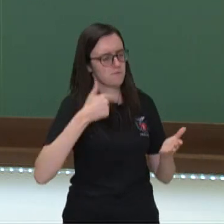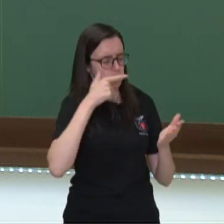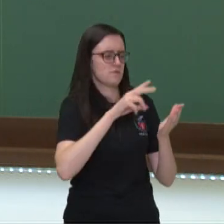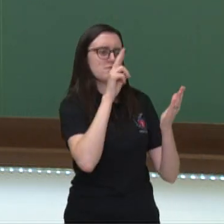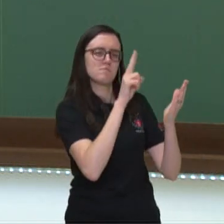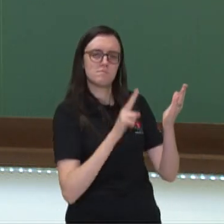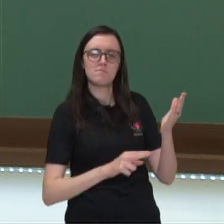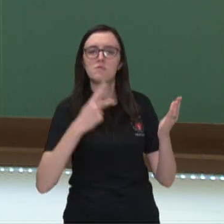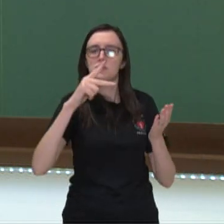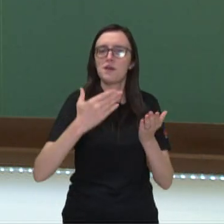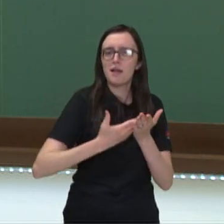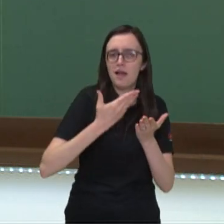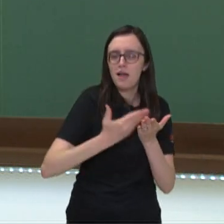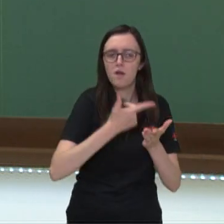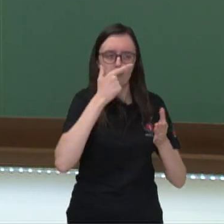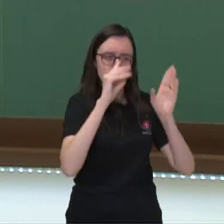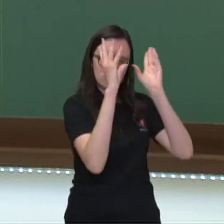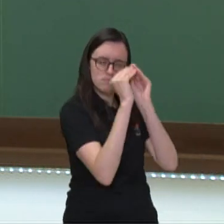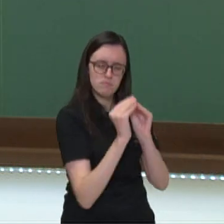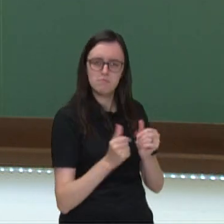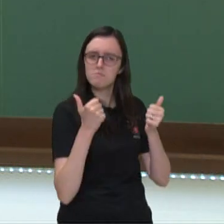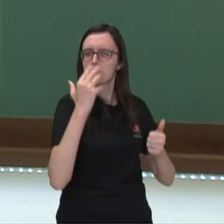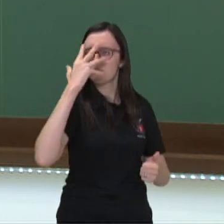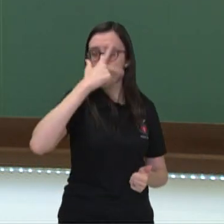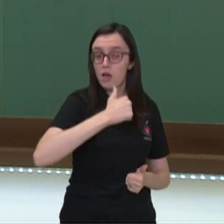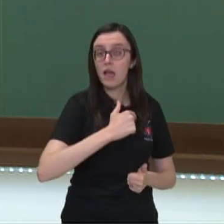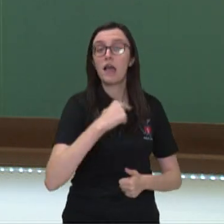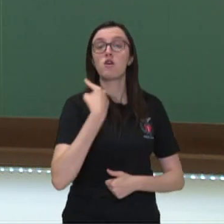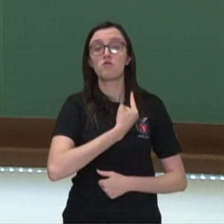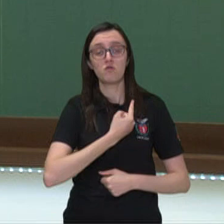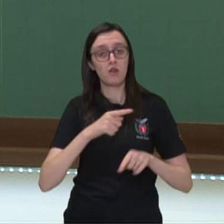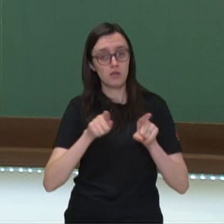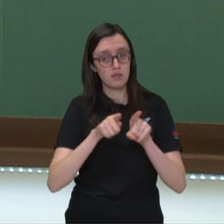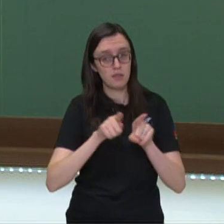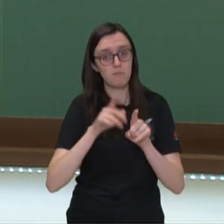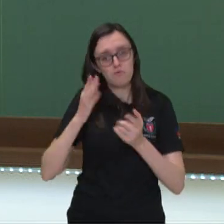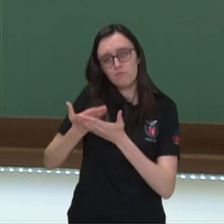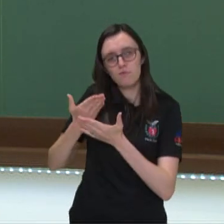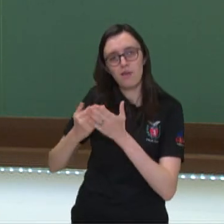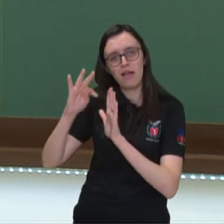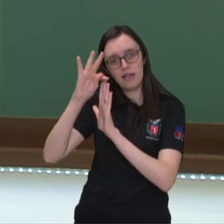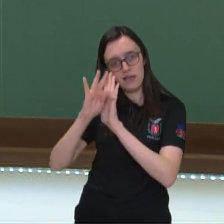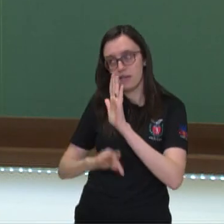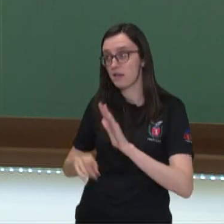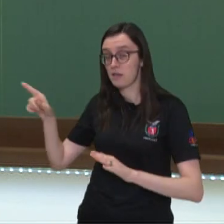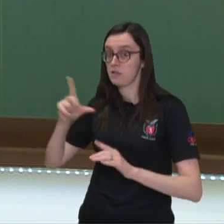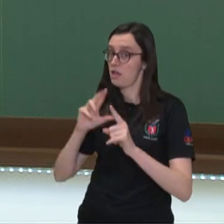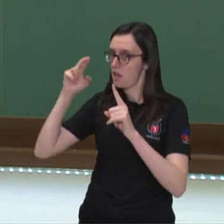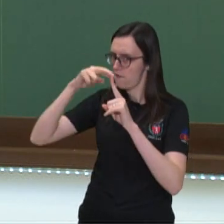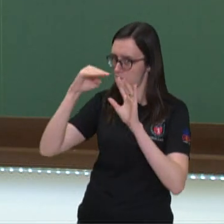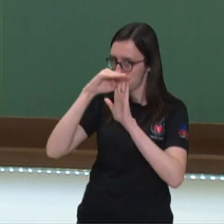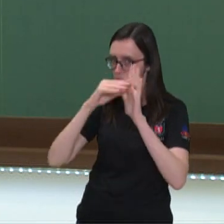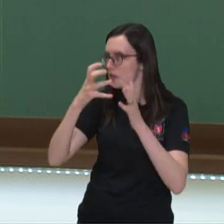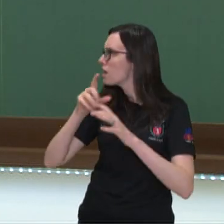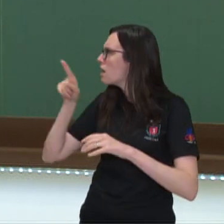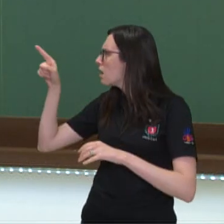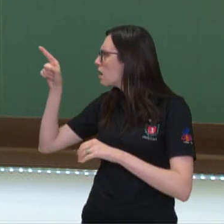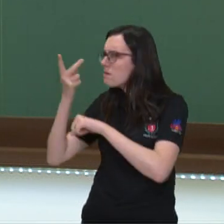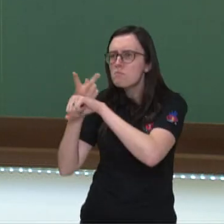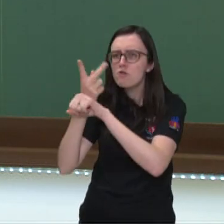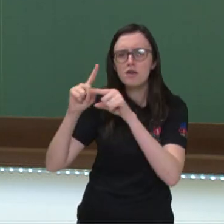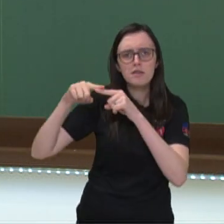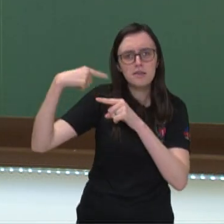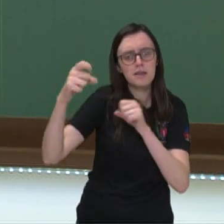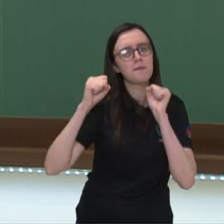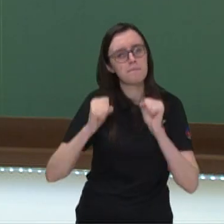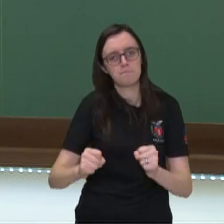faça no seu caderno o seu resumo bem bonitinho. Nós vimos também um pequeno texto, aqui as referências, se você quiser consultar mais